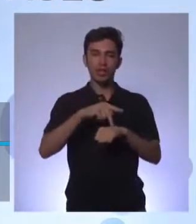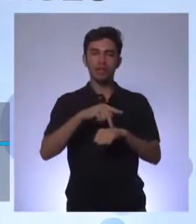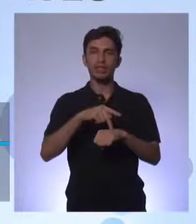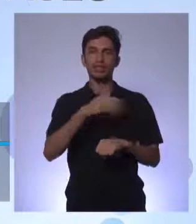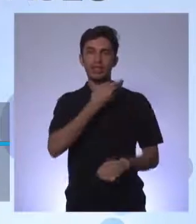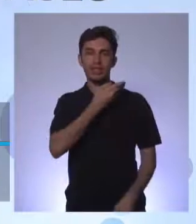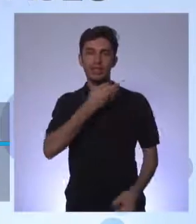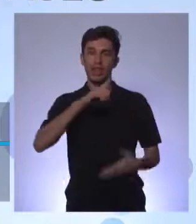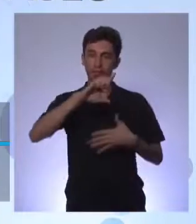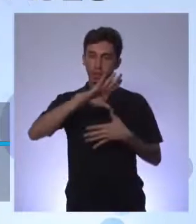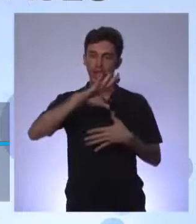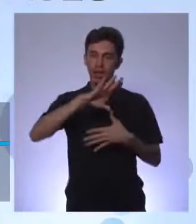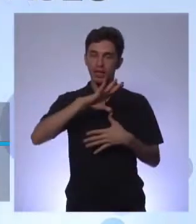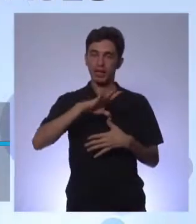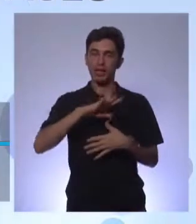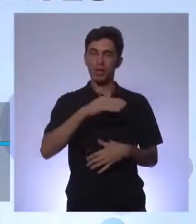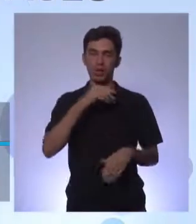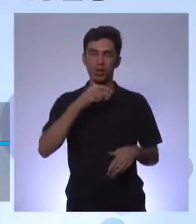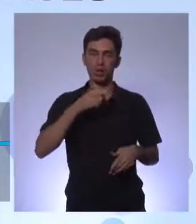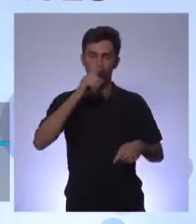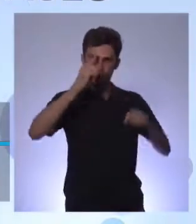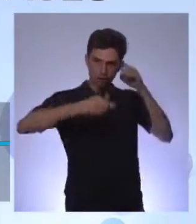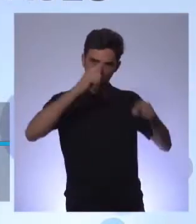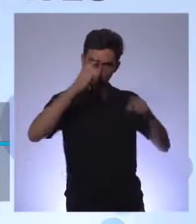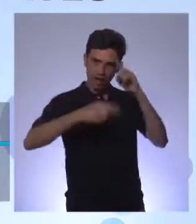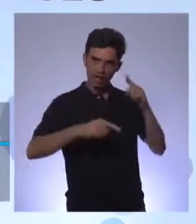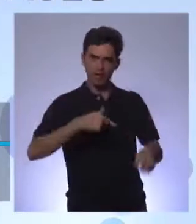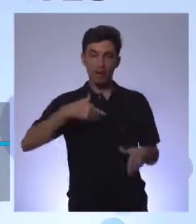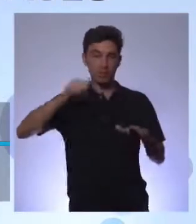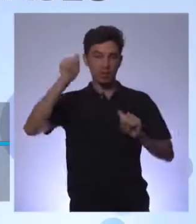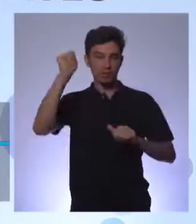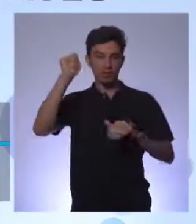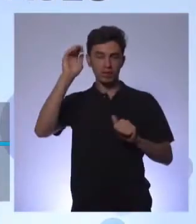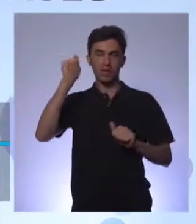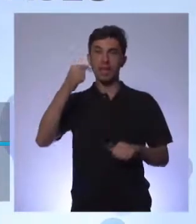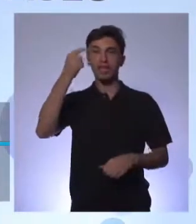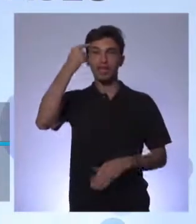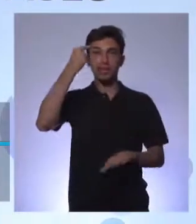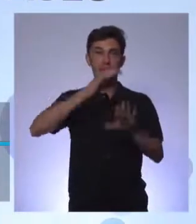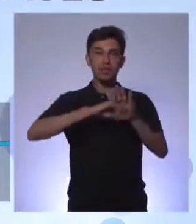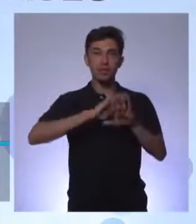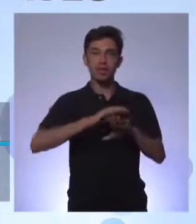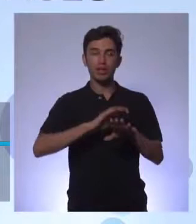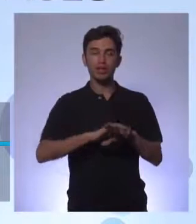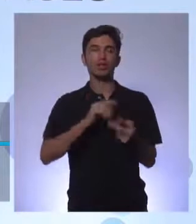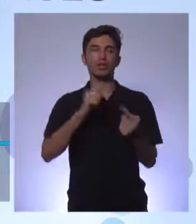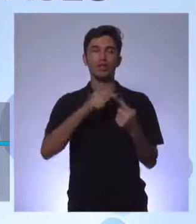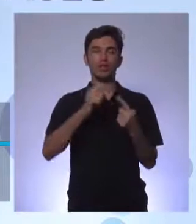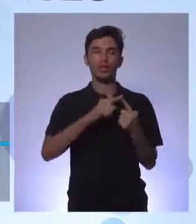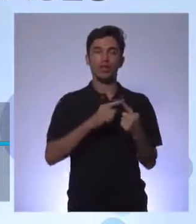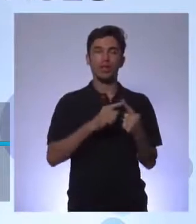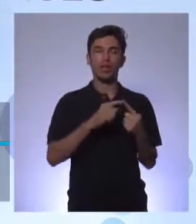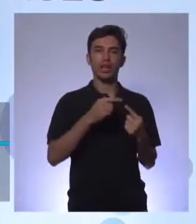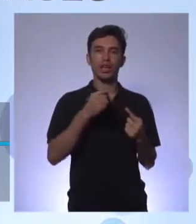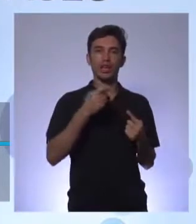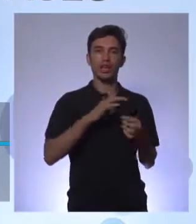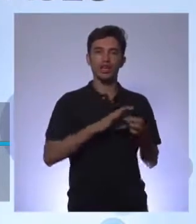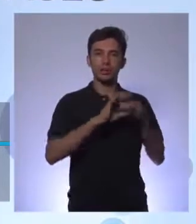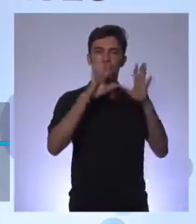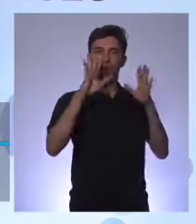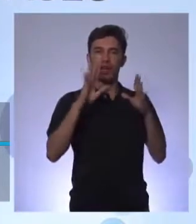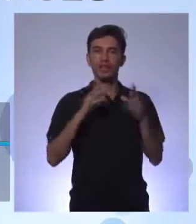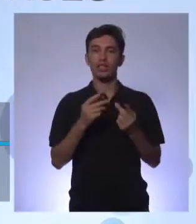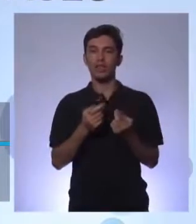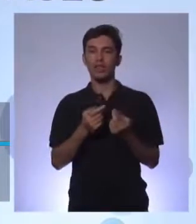governada pela Espanha, esses ideais de liberdade, igualdade e fraternidade, eles